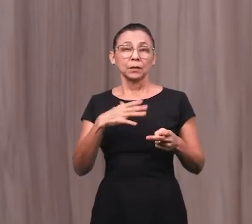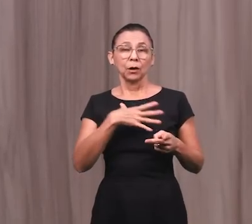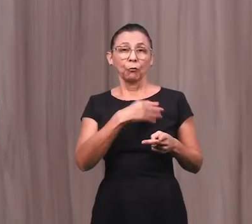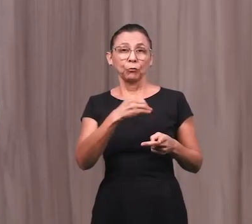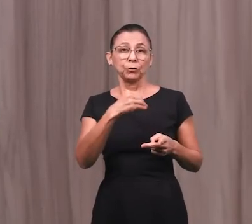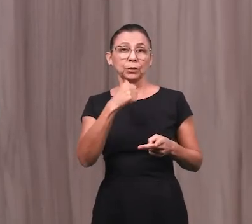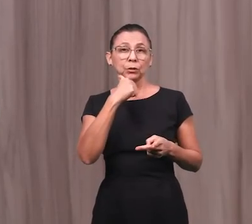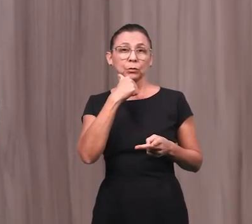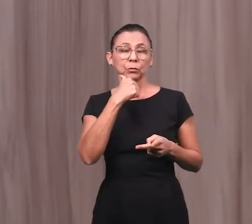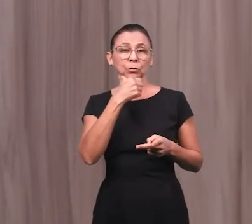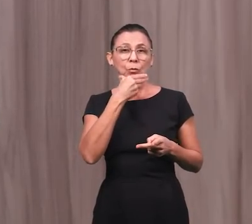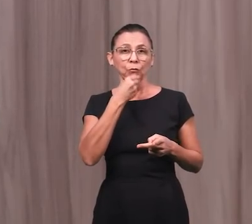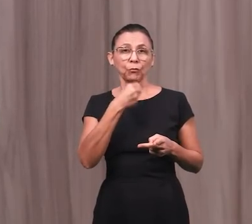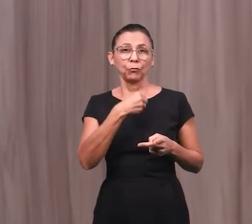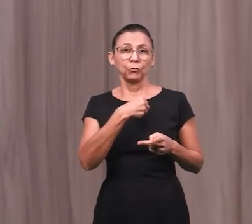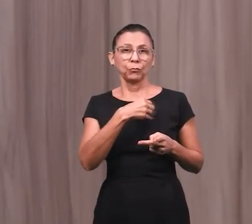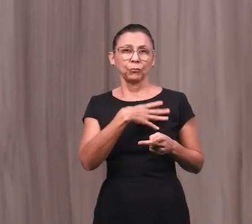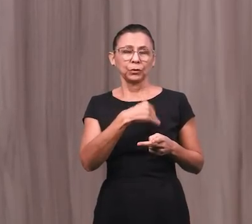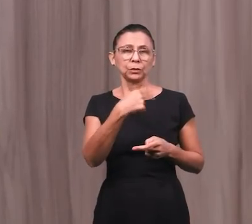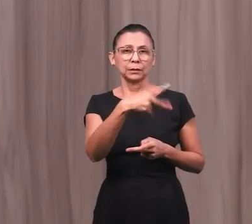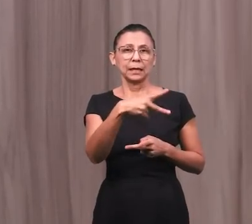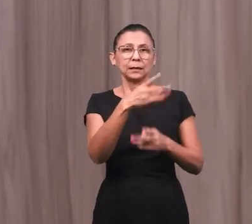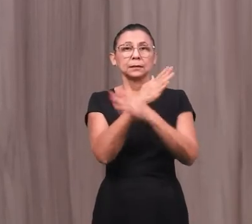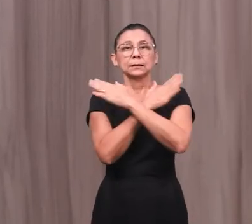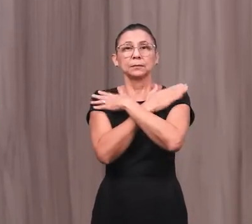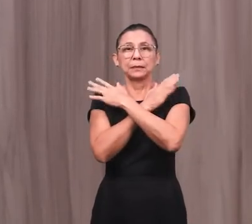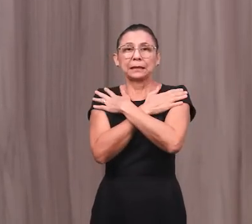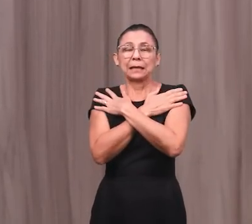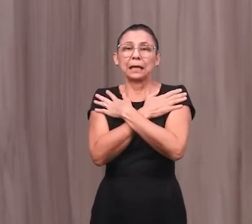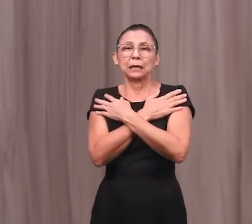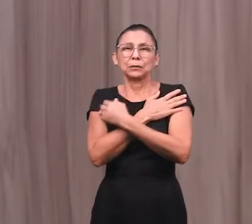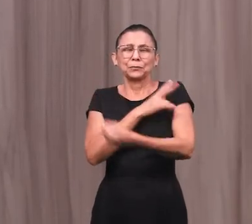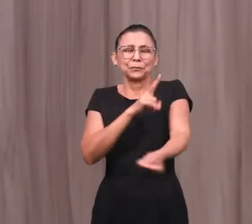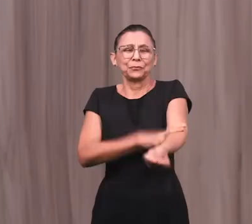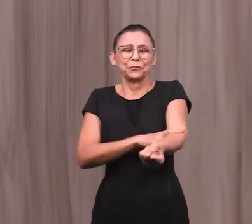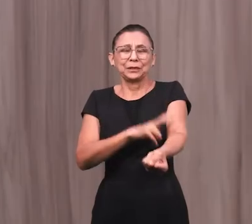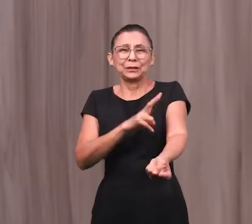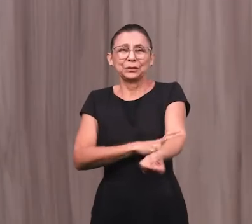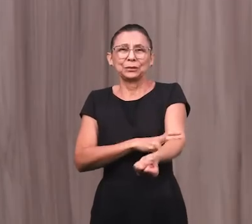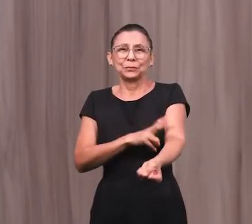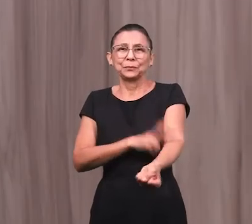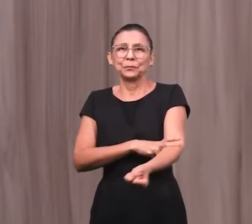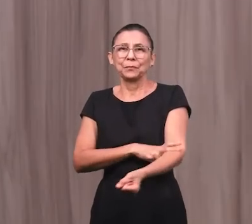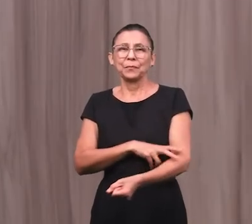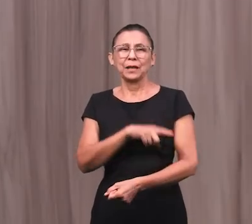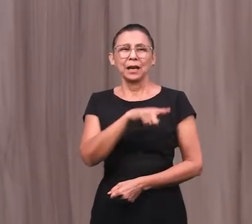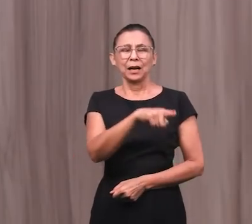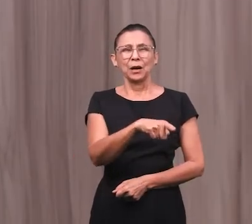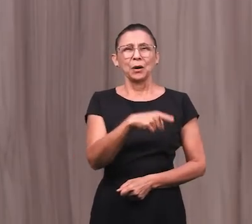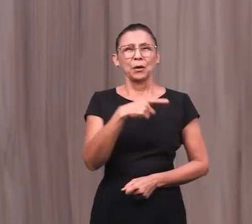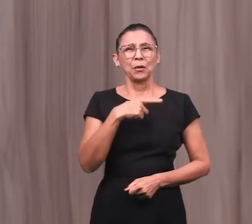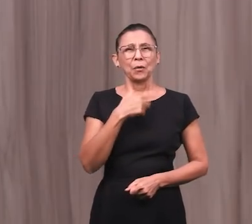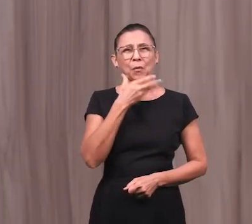desempregado, se envolveu com os vícios. Esse homem tem pensado em tirar a sua